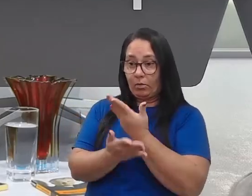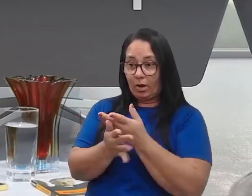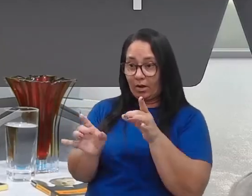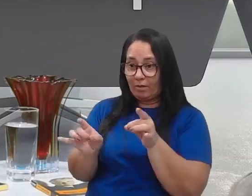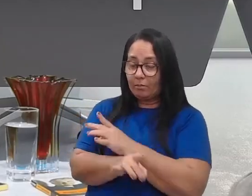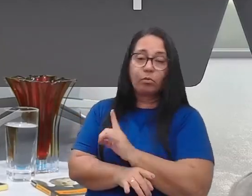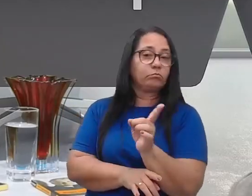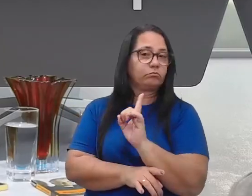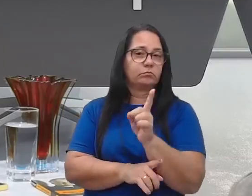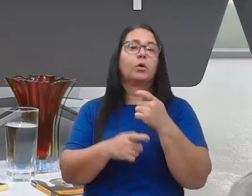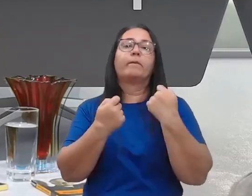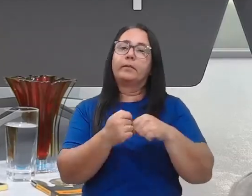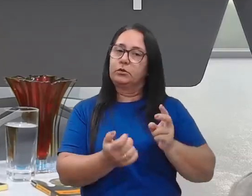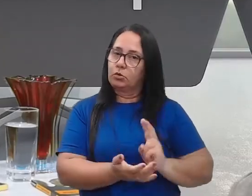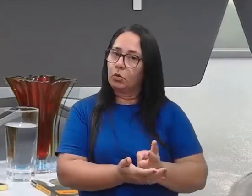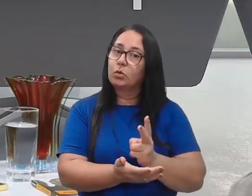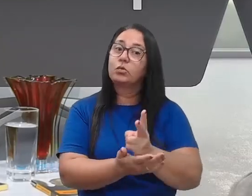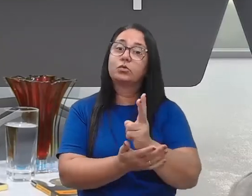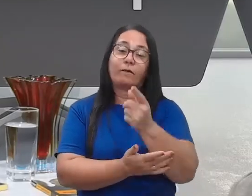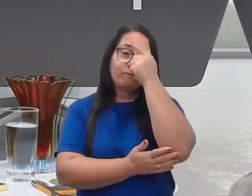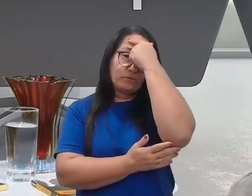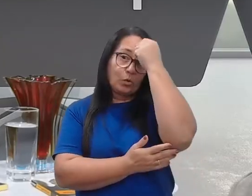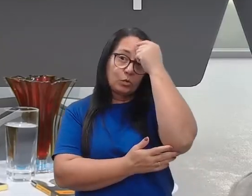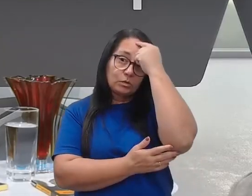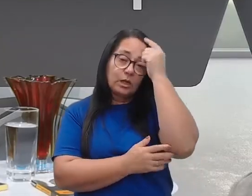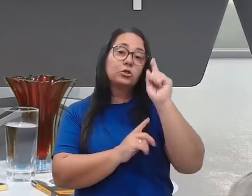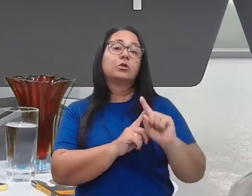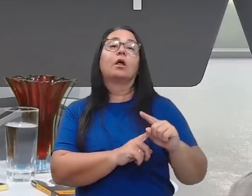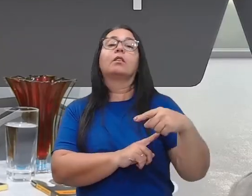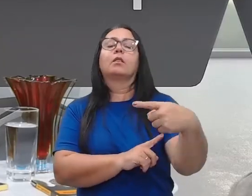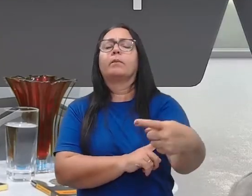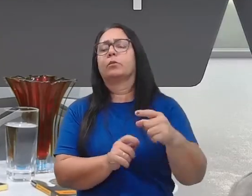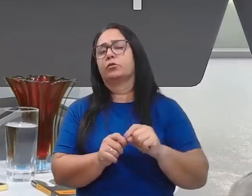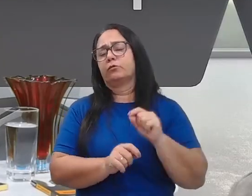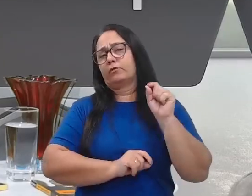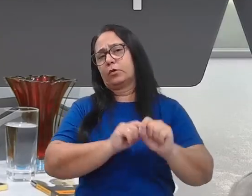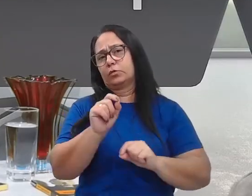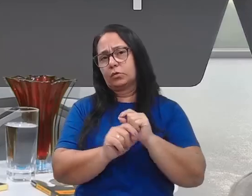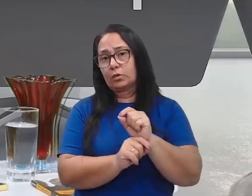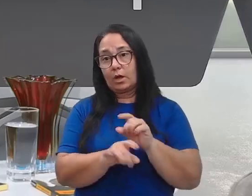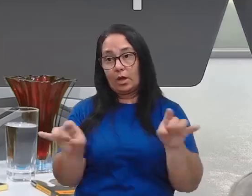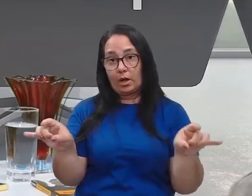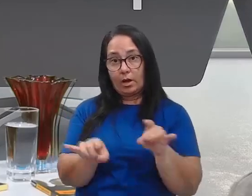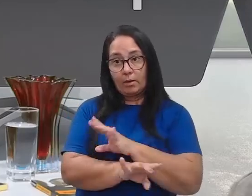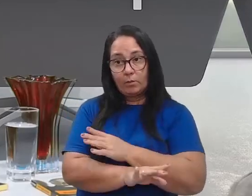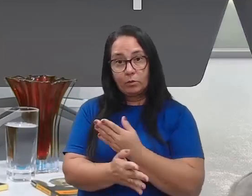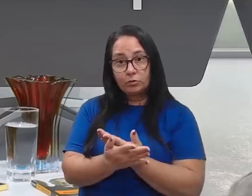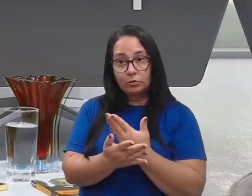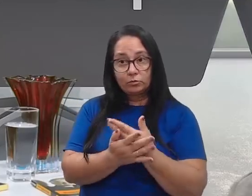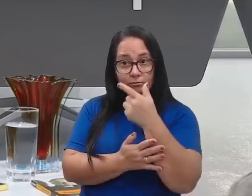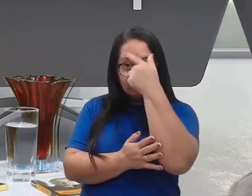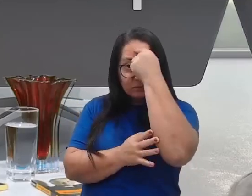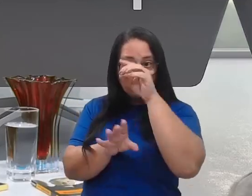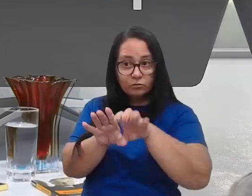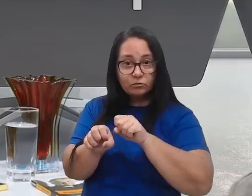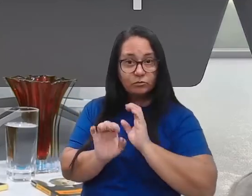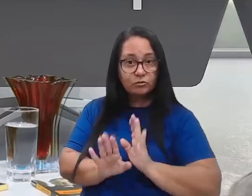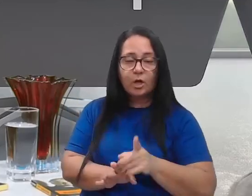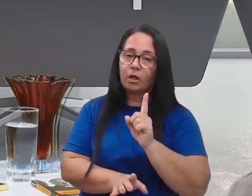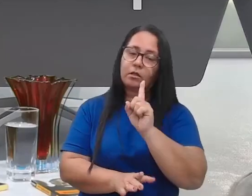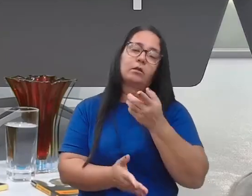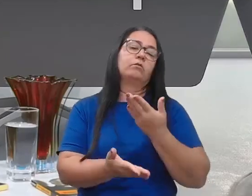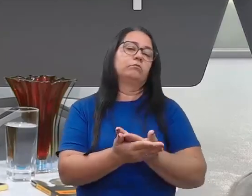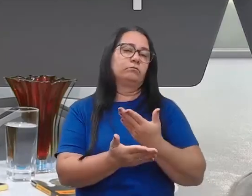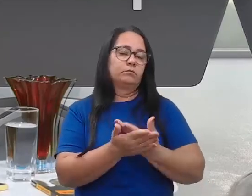faz a graduação e depois que faz a graduação terminou os estudos, não terminou os estudos são infinitos. A gente vai